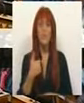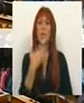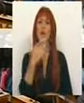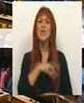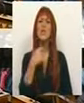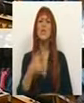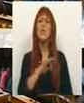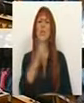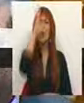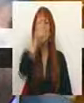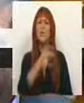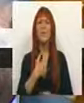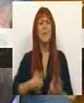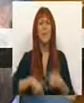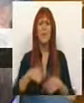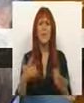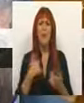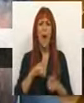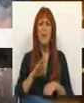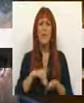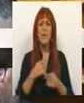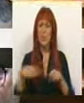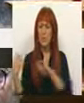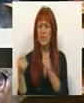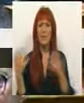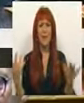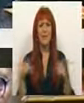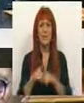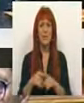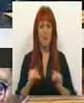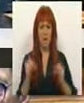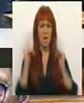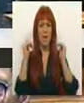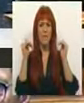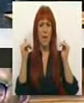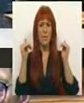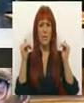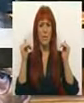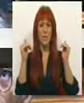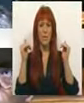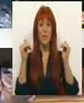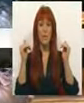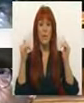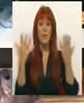Muito obrigado, Sr. Presidente. Sr. Primeiro-Ministro, nós queremos fazer um debate elevado,